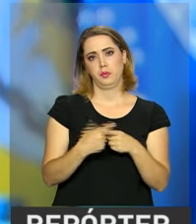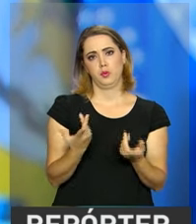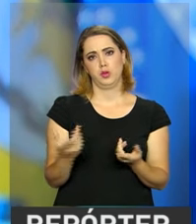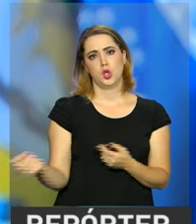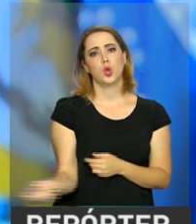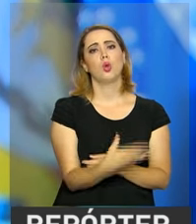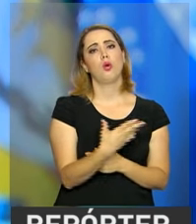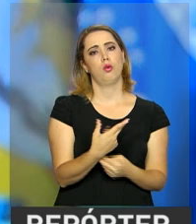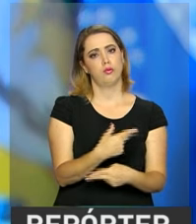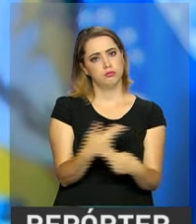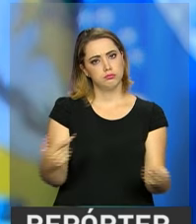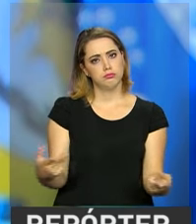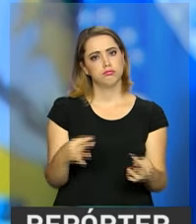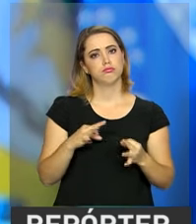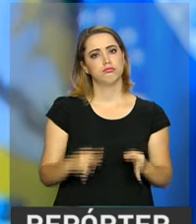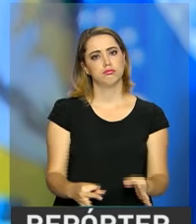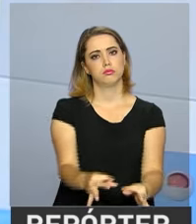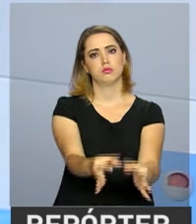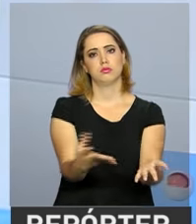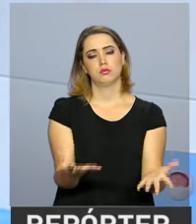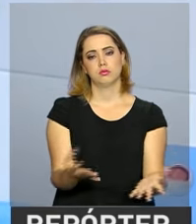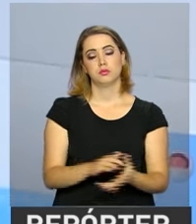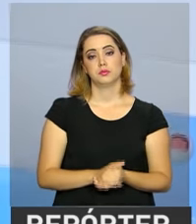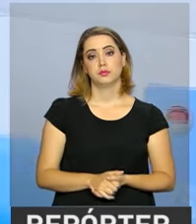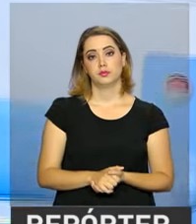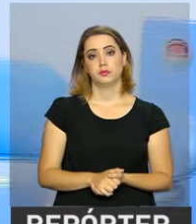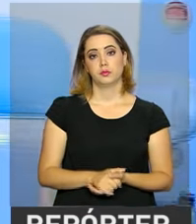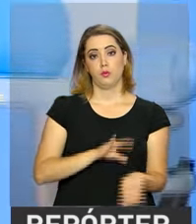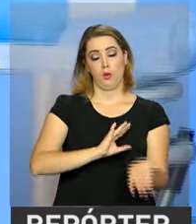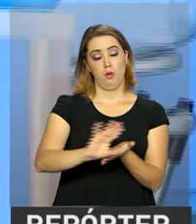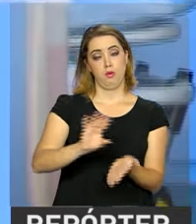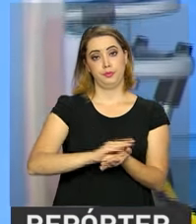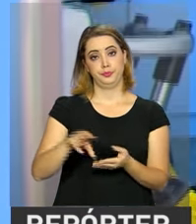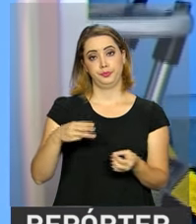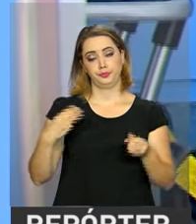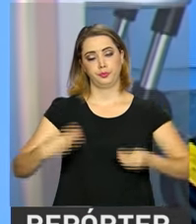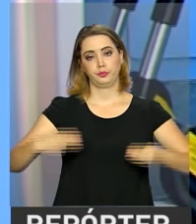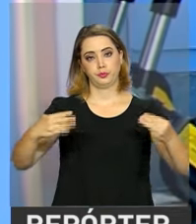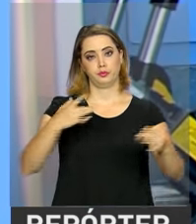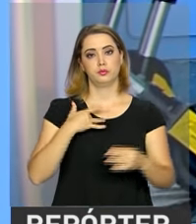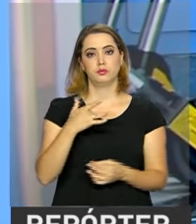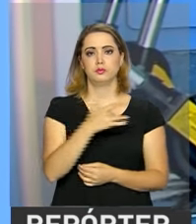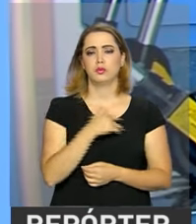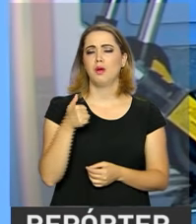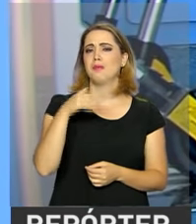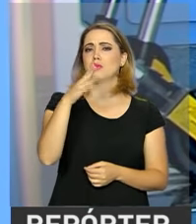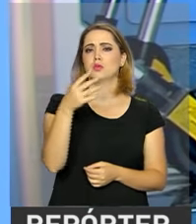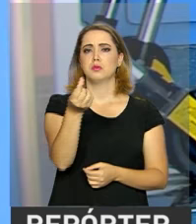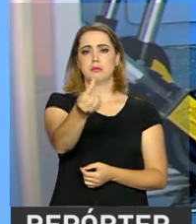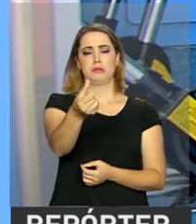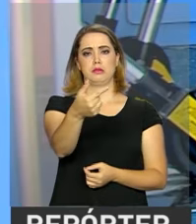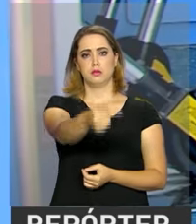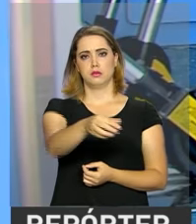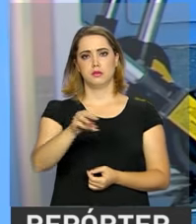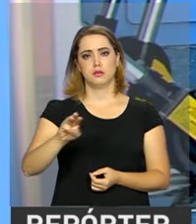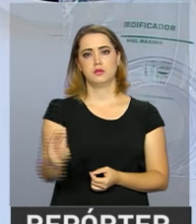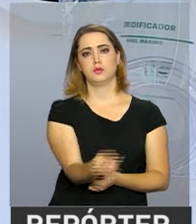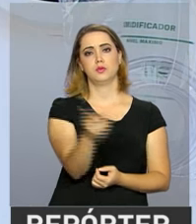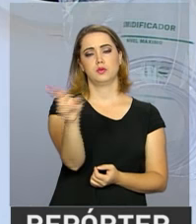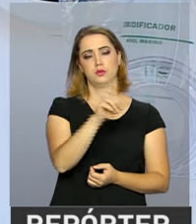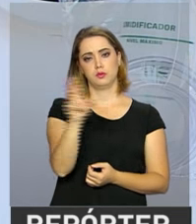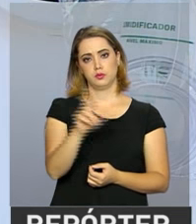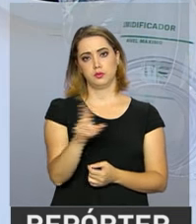equipamentos mais modernos, mais novos. O investimento do Ministério da Saúde é de mais de 67 milhões e meio de